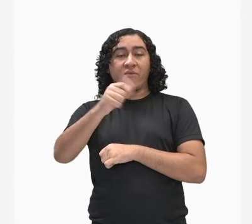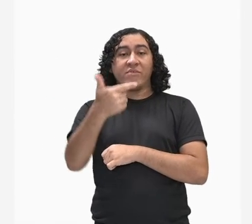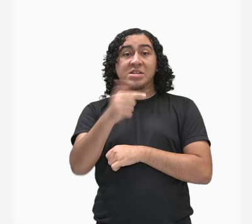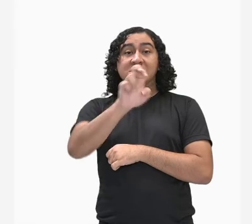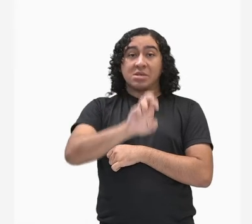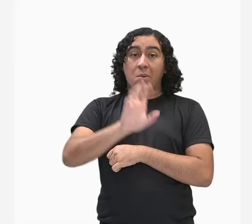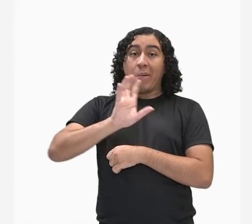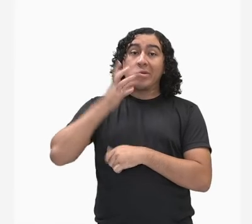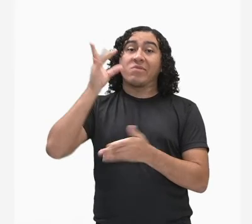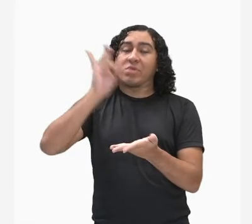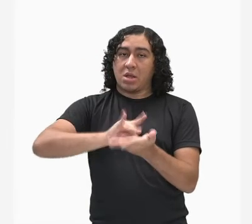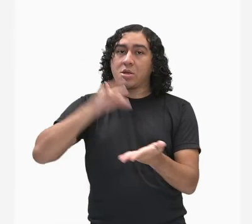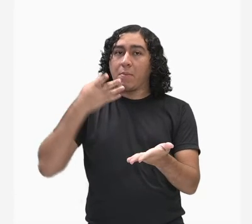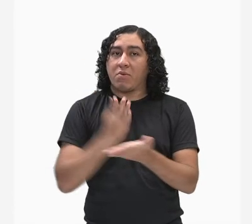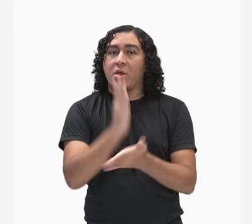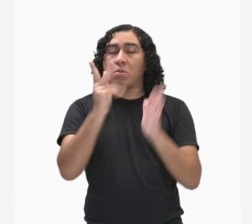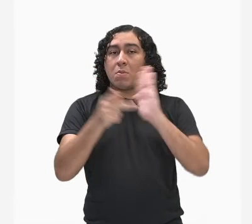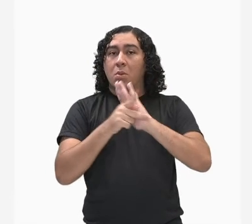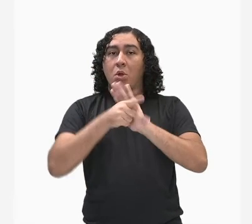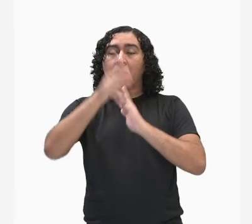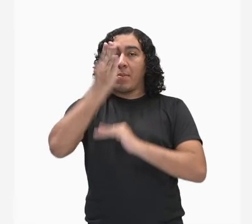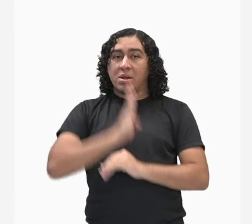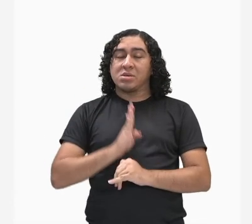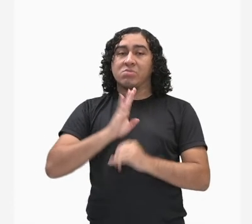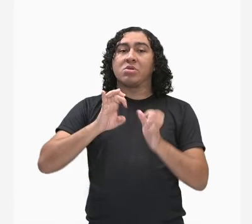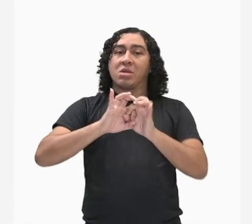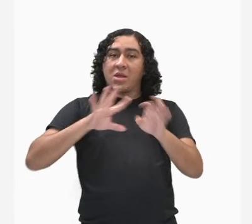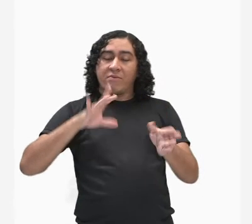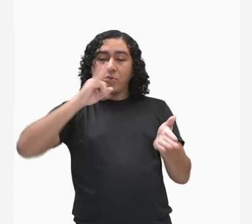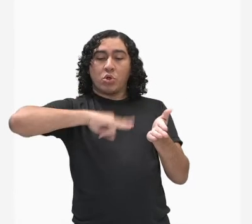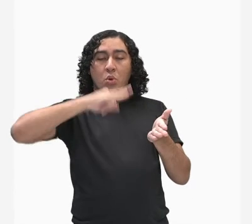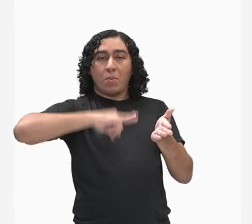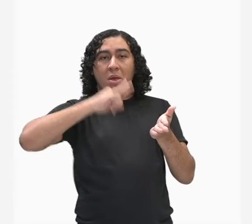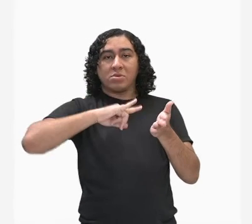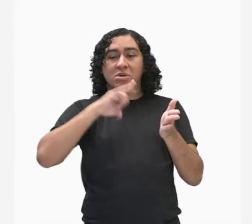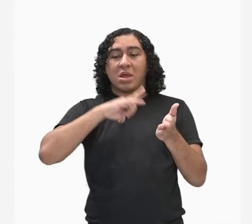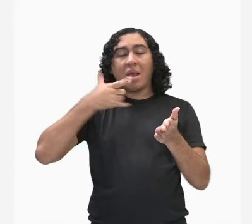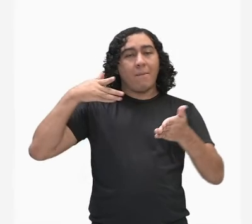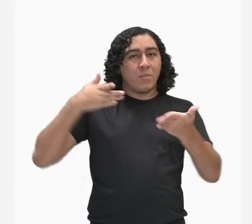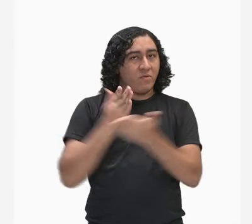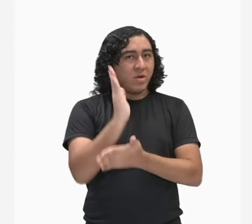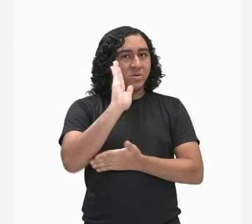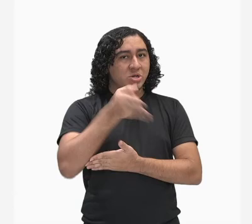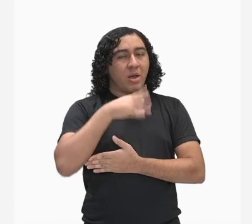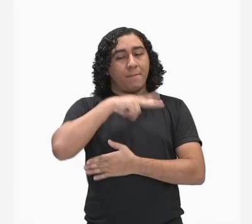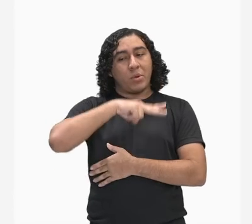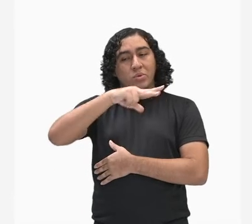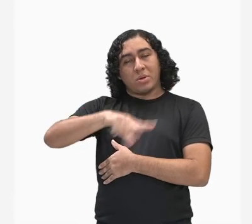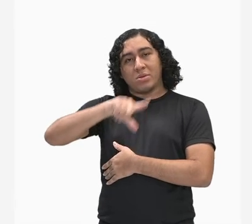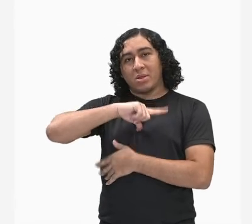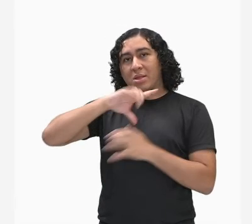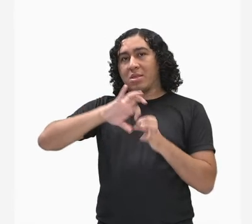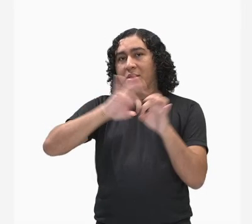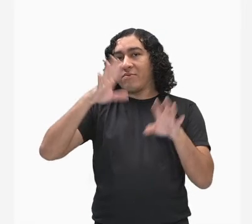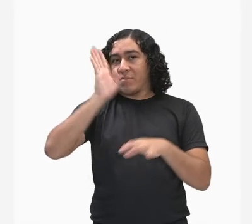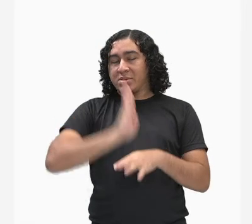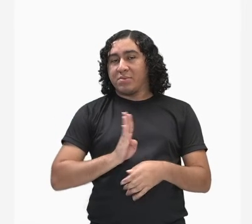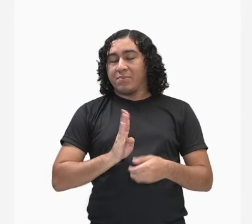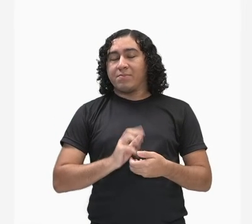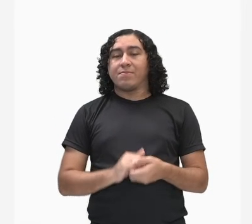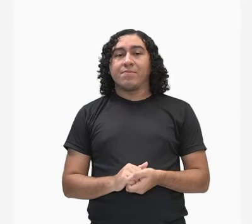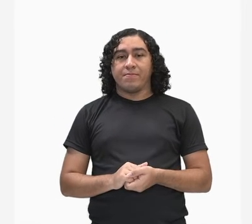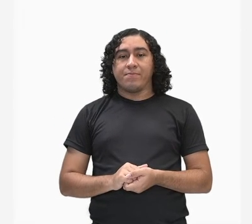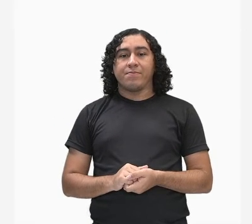Aliança, intermediado ali pela Inglaterra, Portugal reconhece a nossa independência. Não é